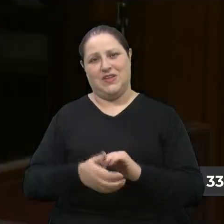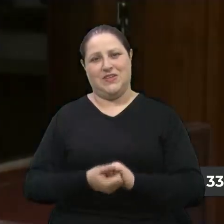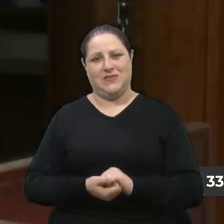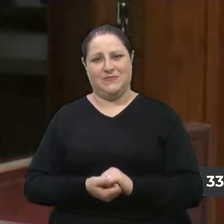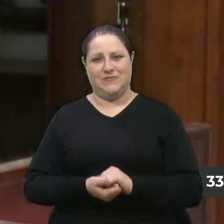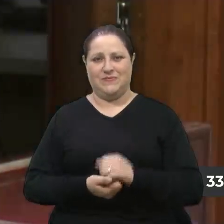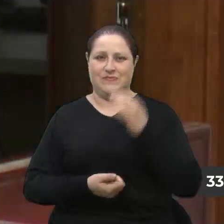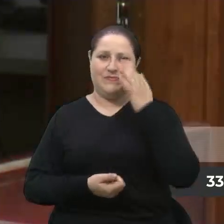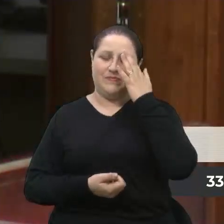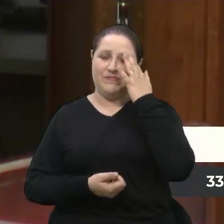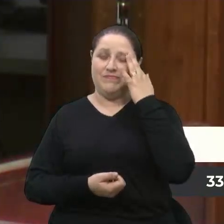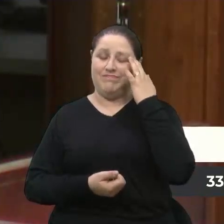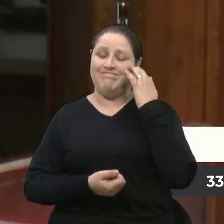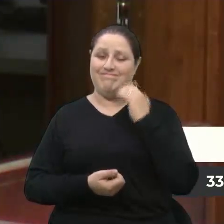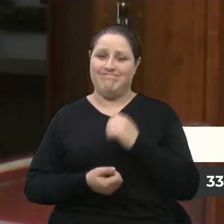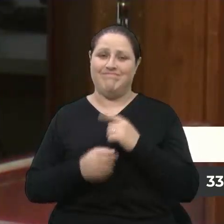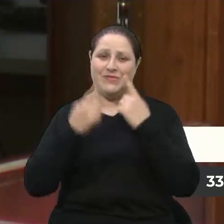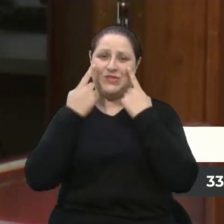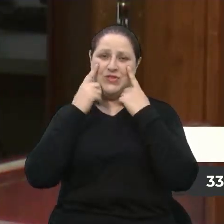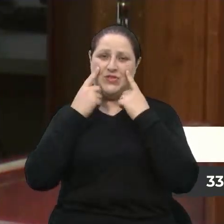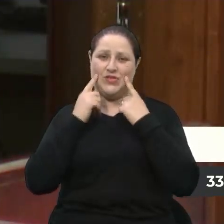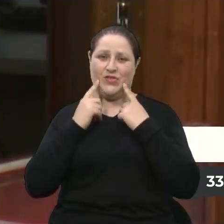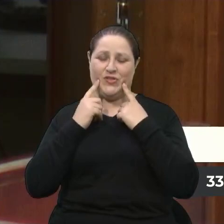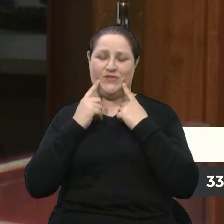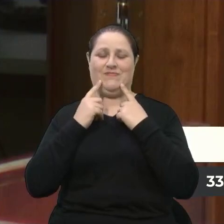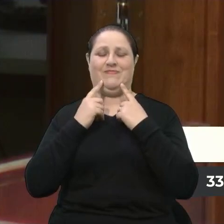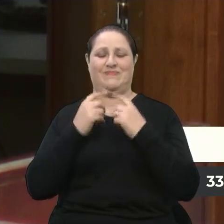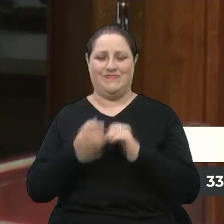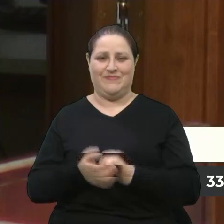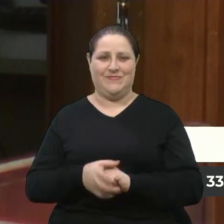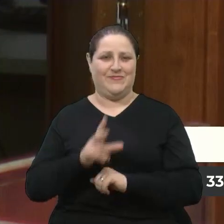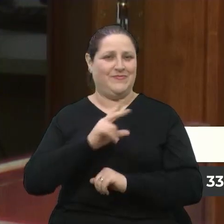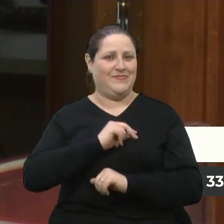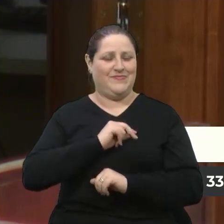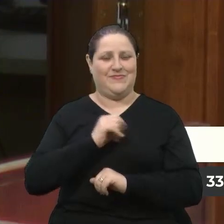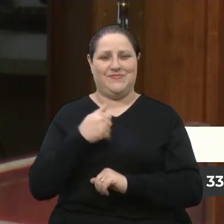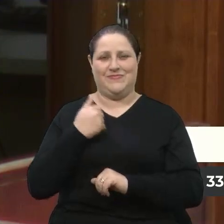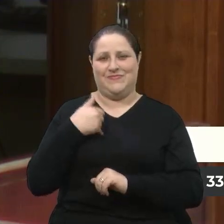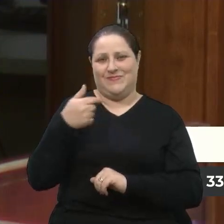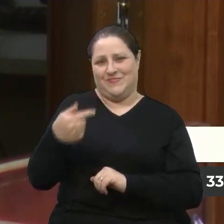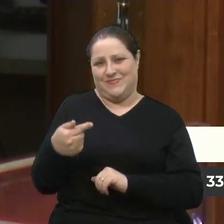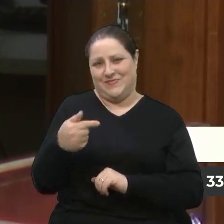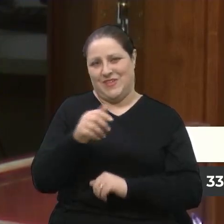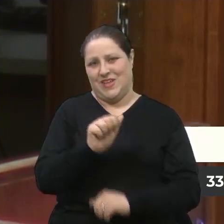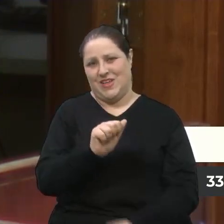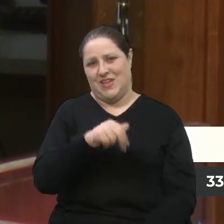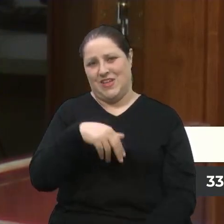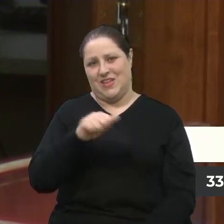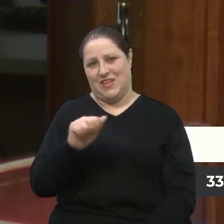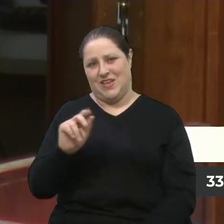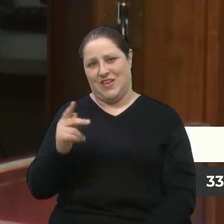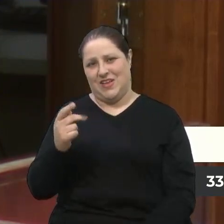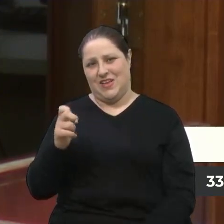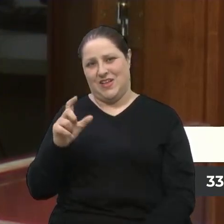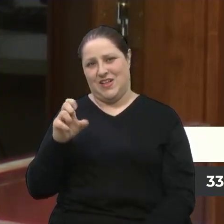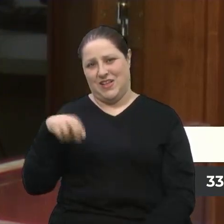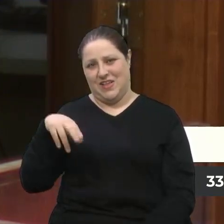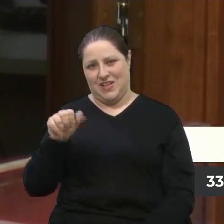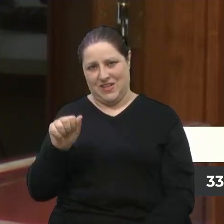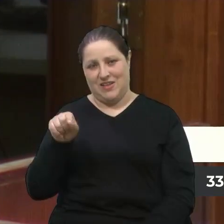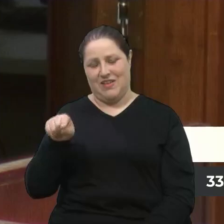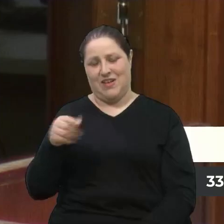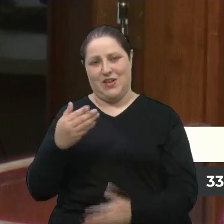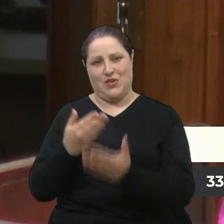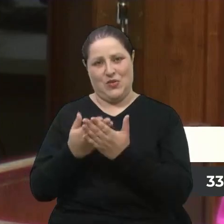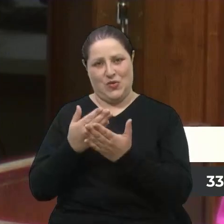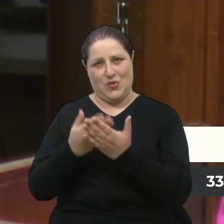Se não é para chorar, né? Para Gente, começar. que loucura. 7 anos, essa é a Ana Helena, avançada na escola, ela